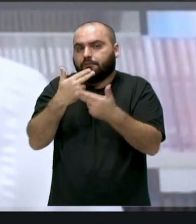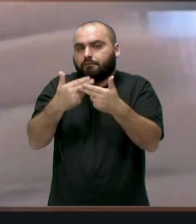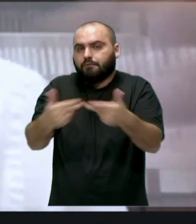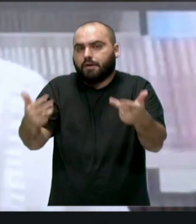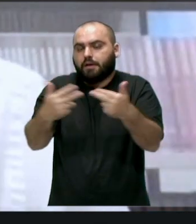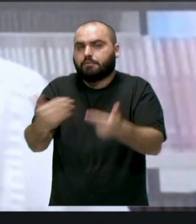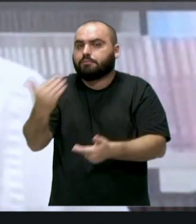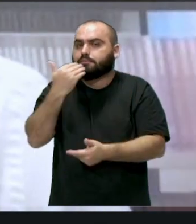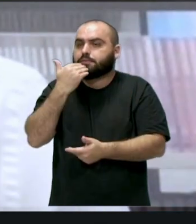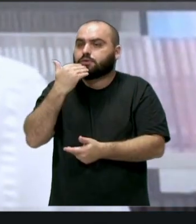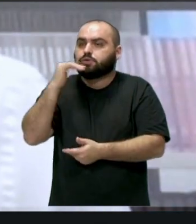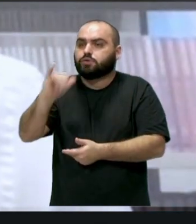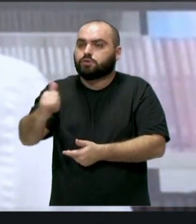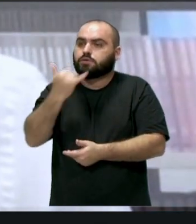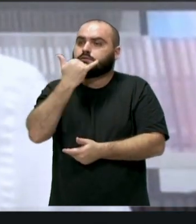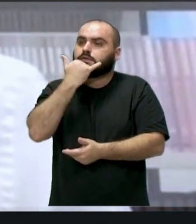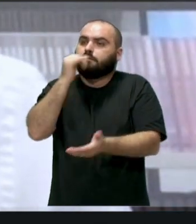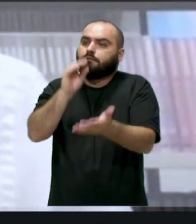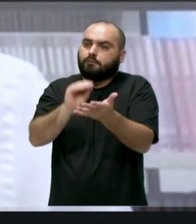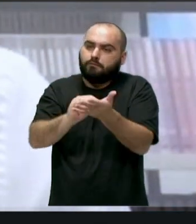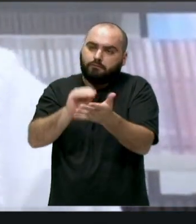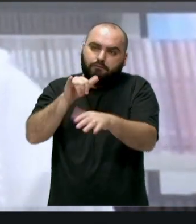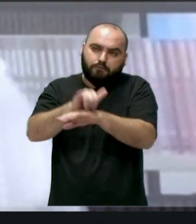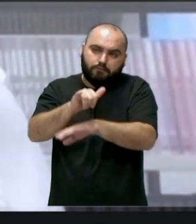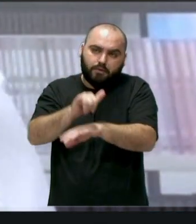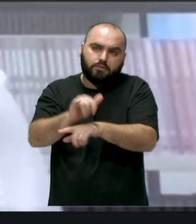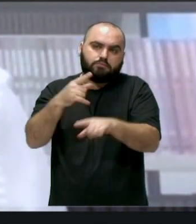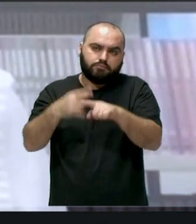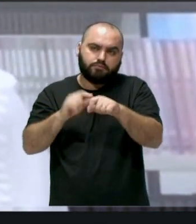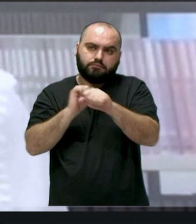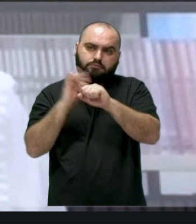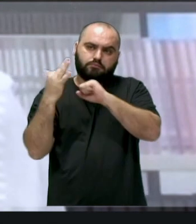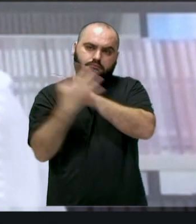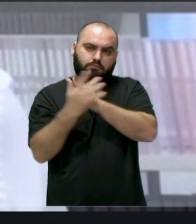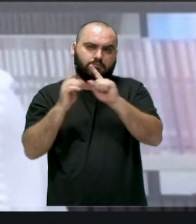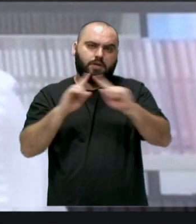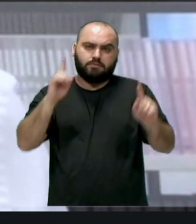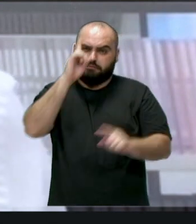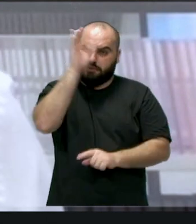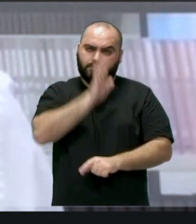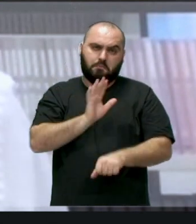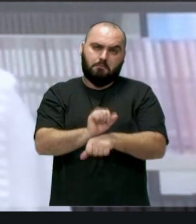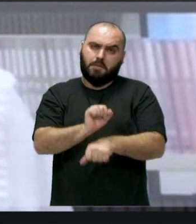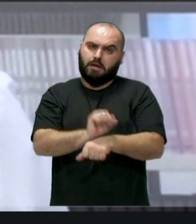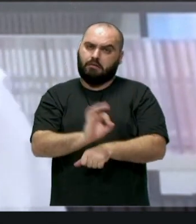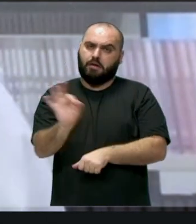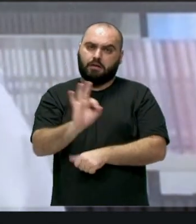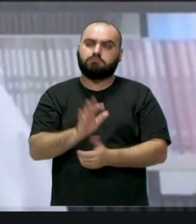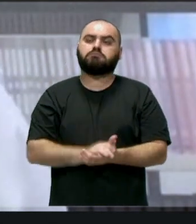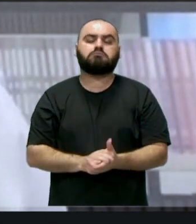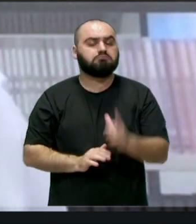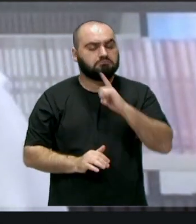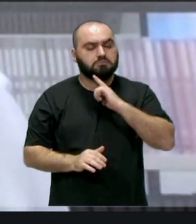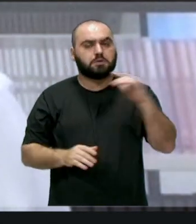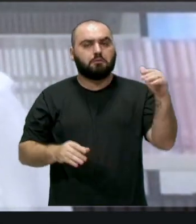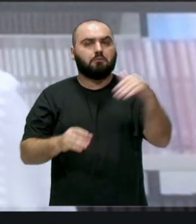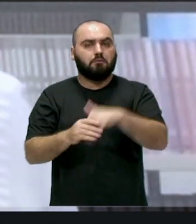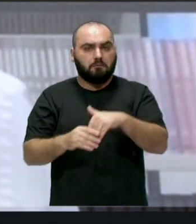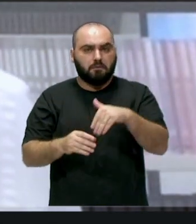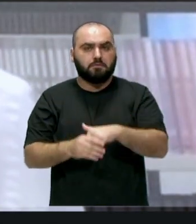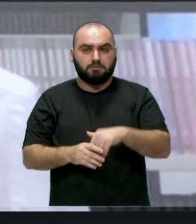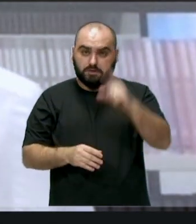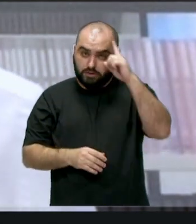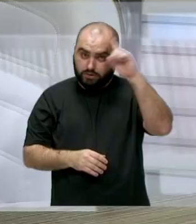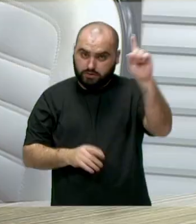querendo justificar a ausência por causa da pandemia, mas o fato é que o Brasil não pode parar, nós tivemos uma eleição com